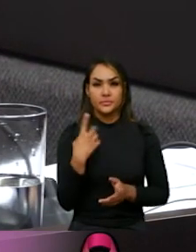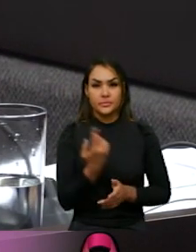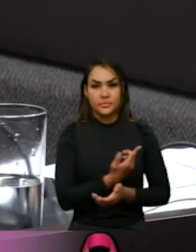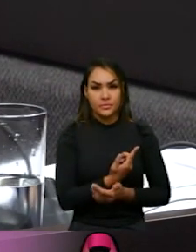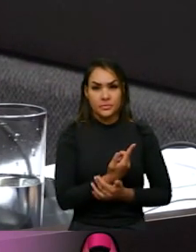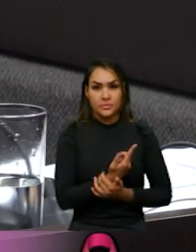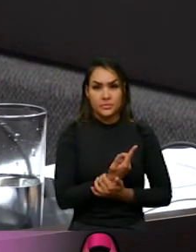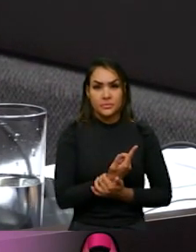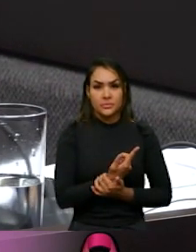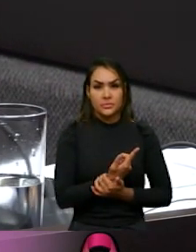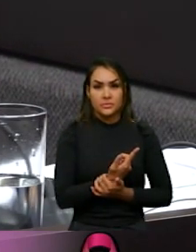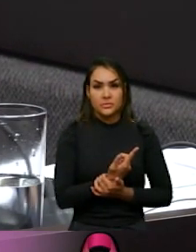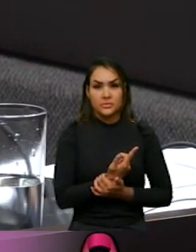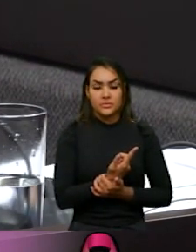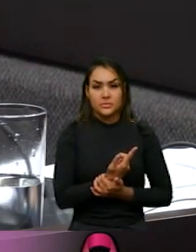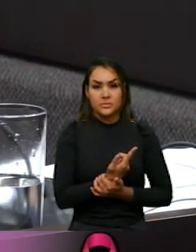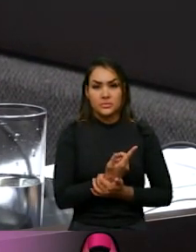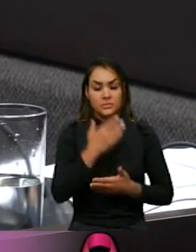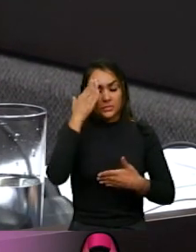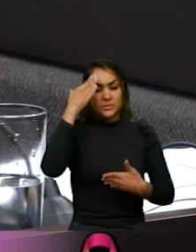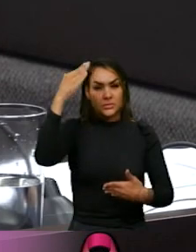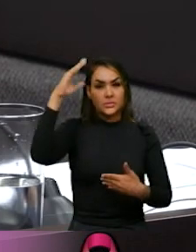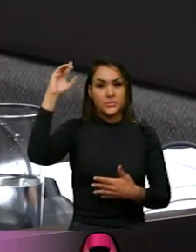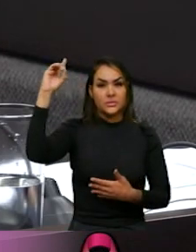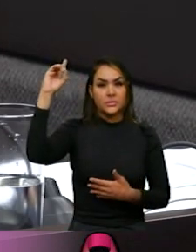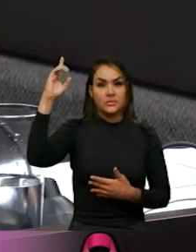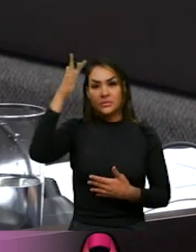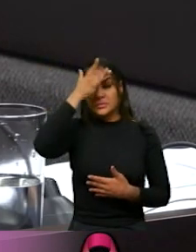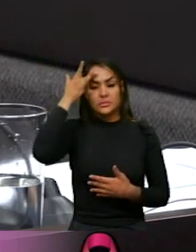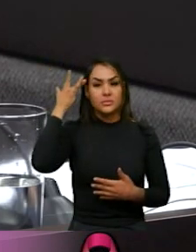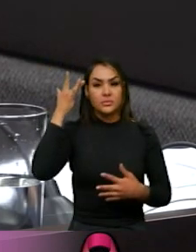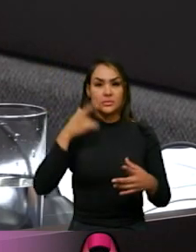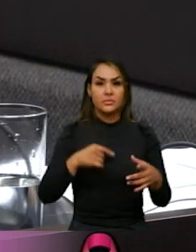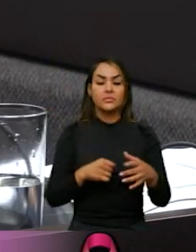tendo, graças a Deus, um gestor